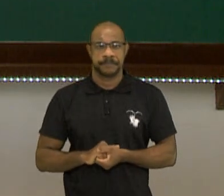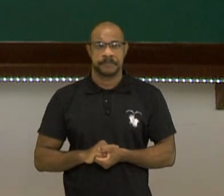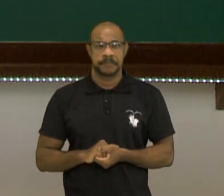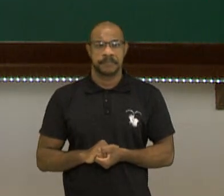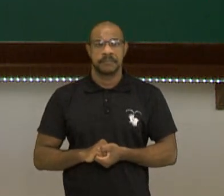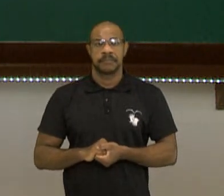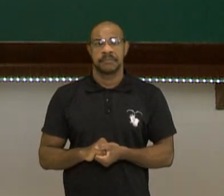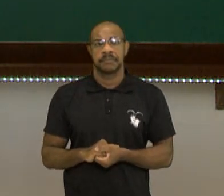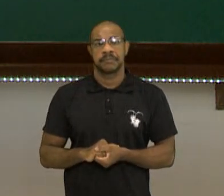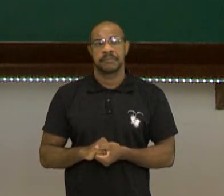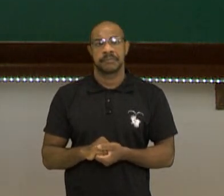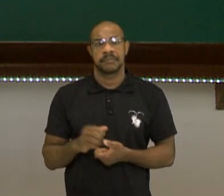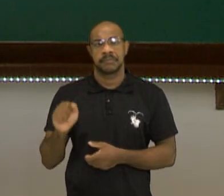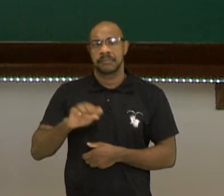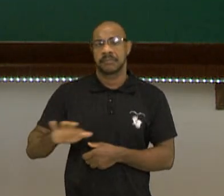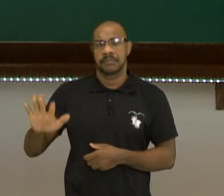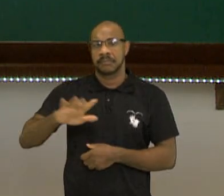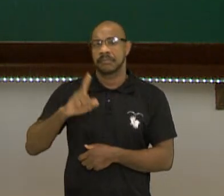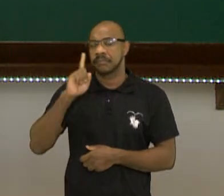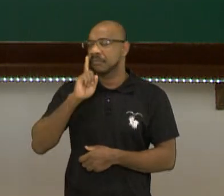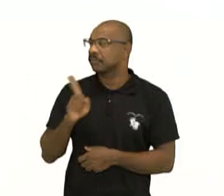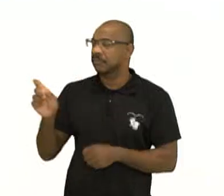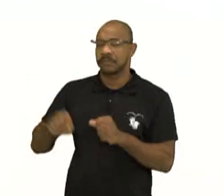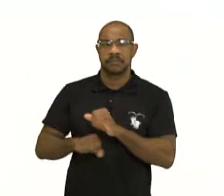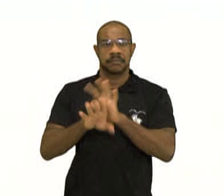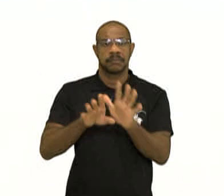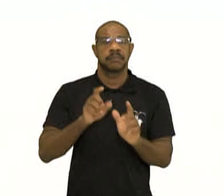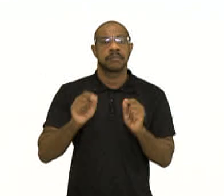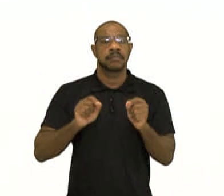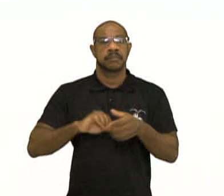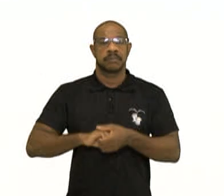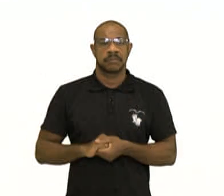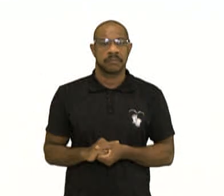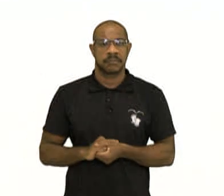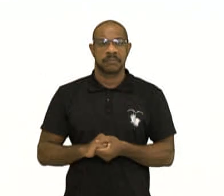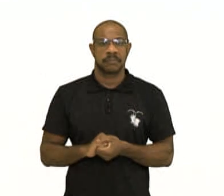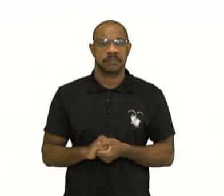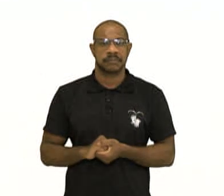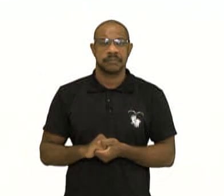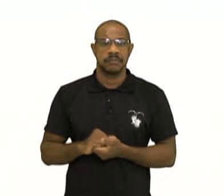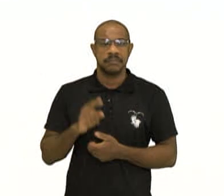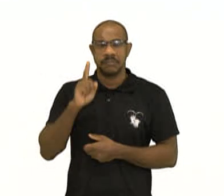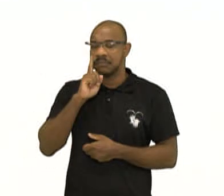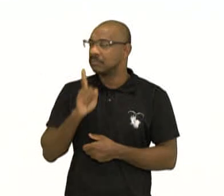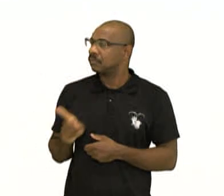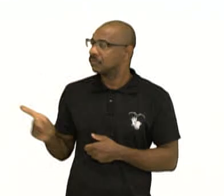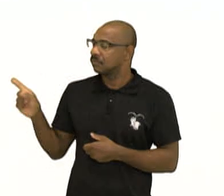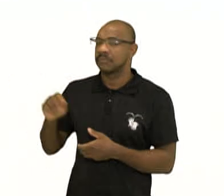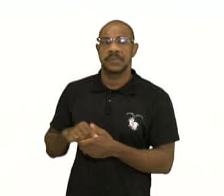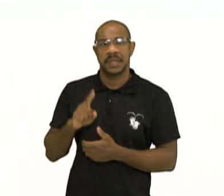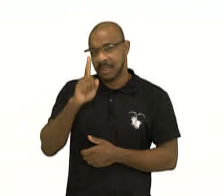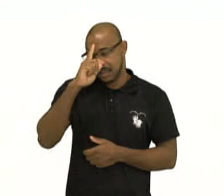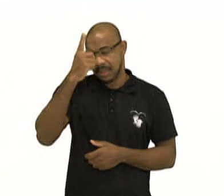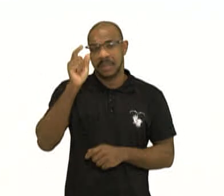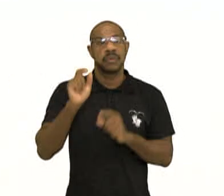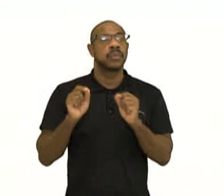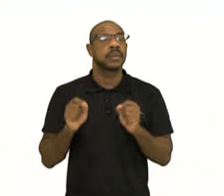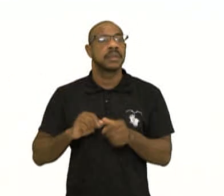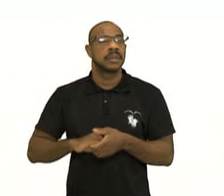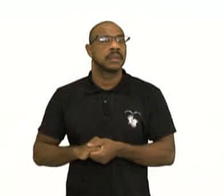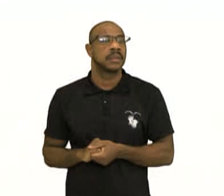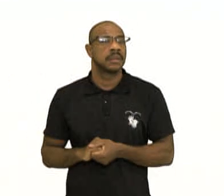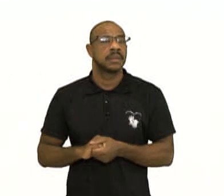Legal? Na imagem aqui a gente tem bem claro, né, a colonização francesa e o progresso. A ideia